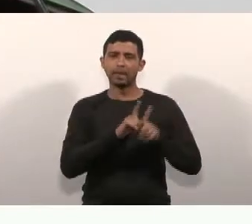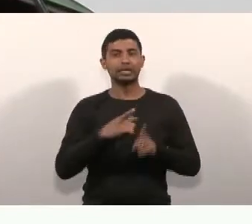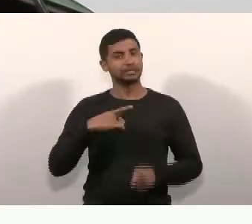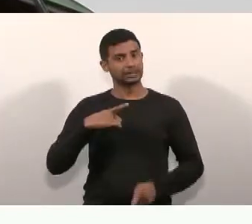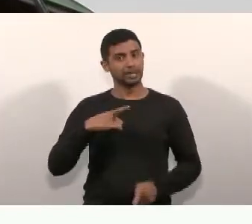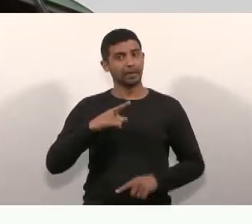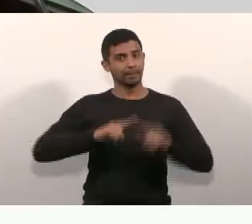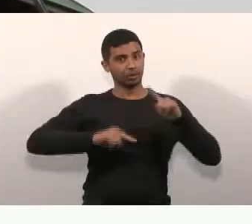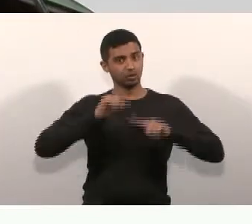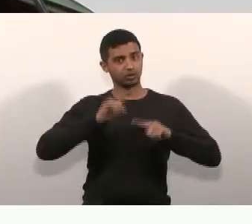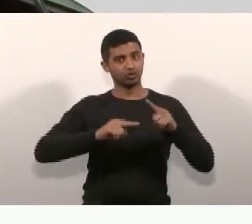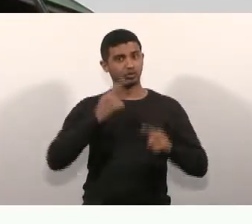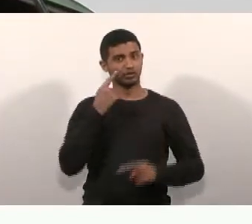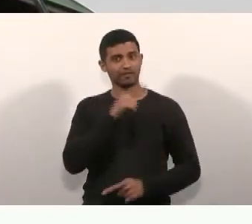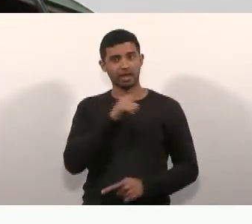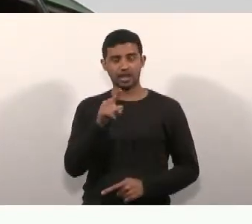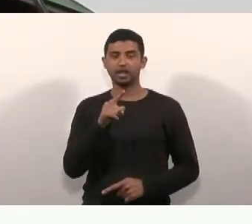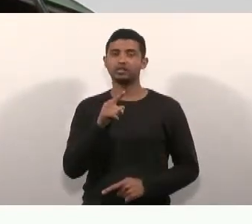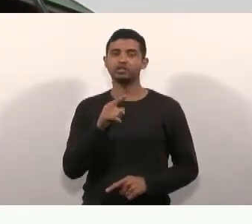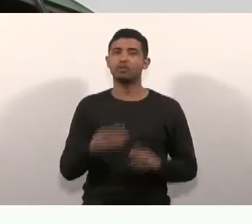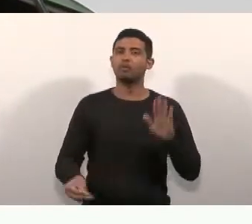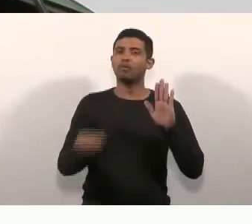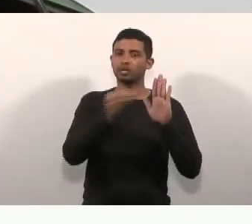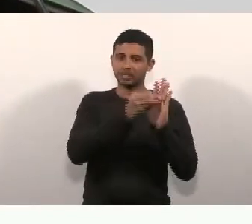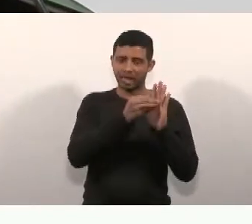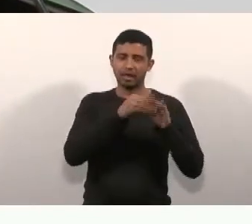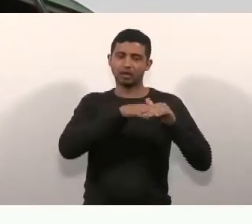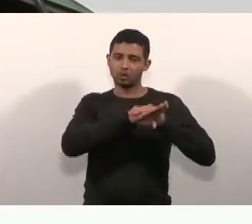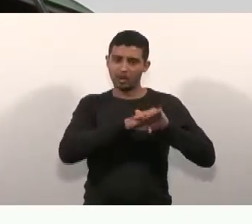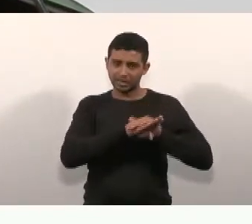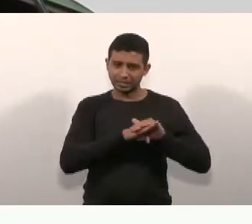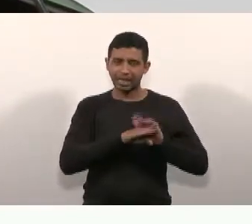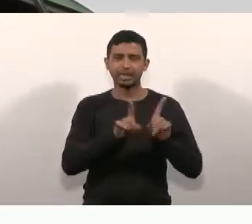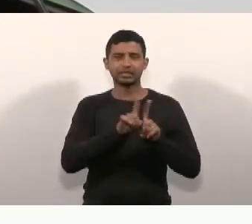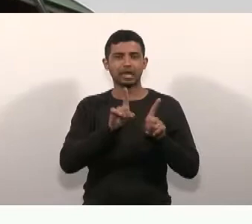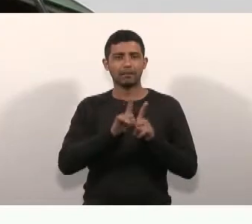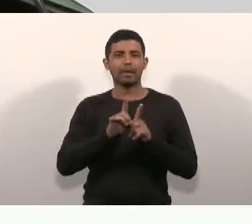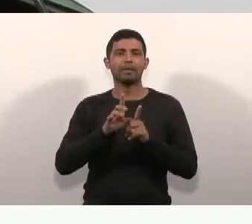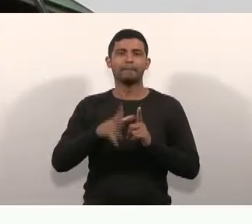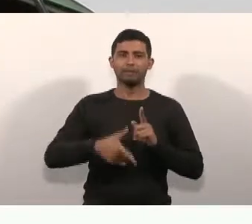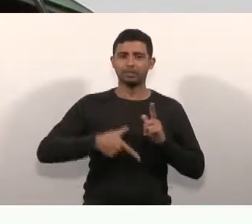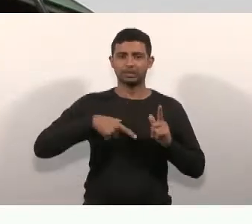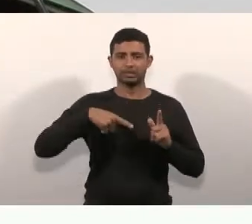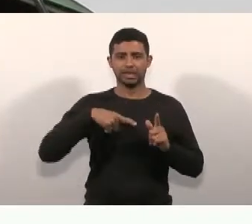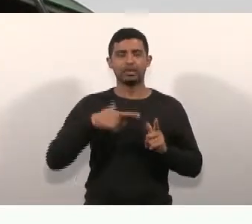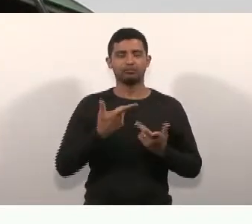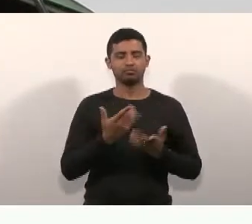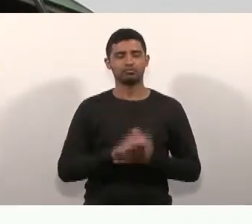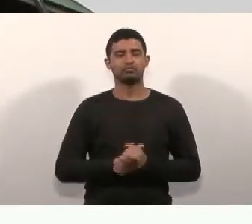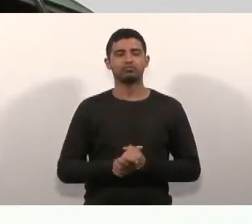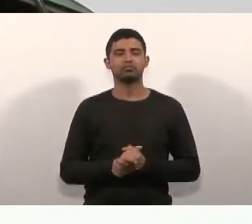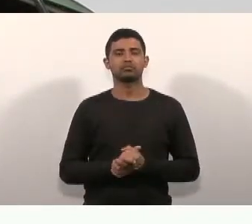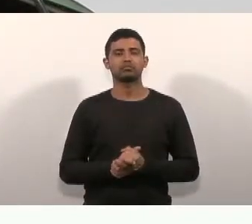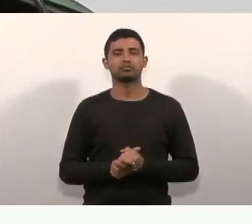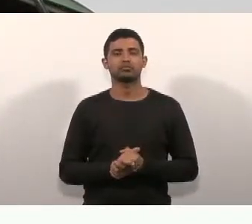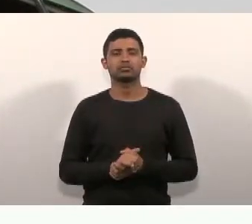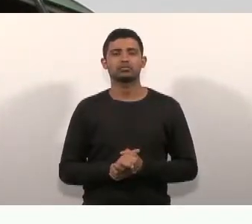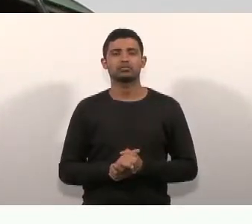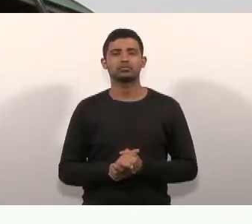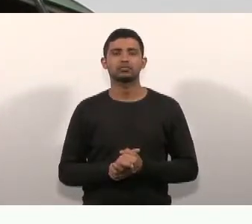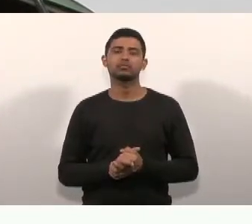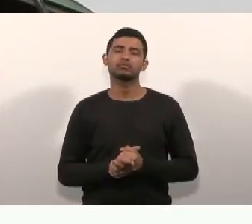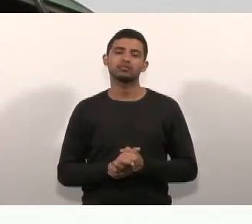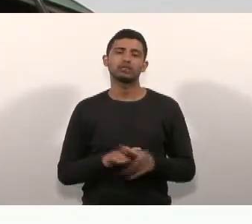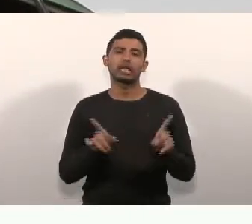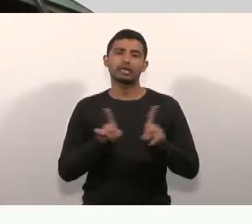acrescentando armazenamento e porte de mercadorias oriundas de descaminho, roubo e furto, como também passíveis